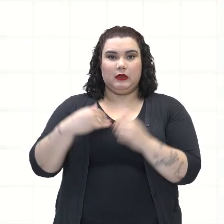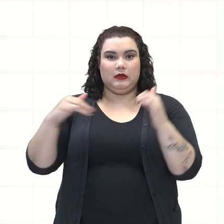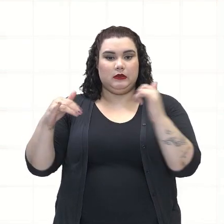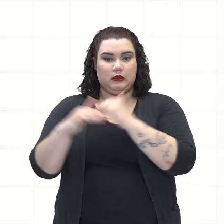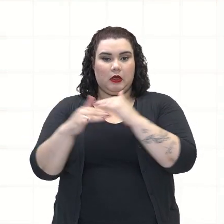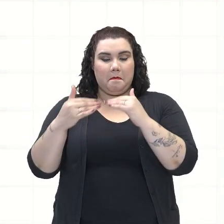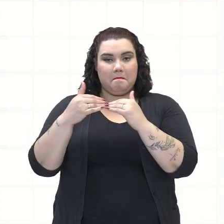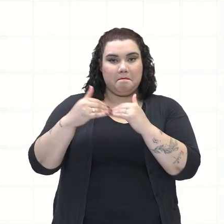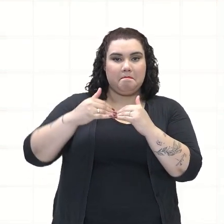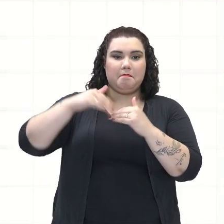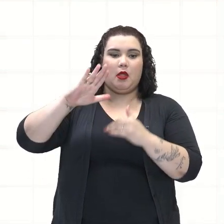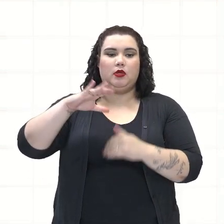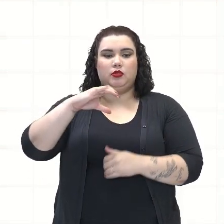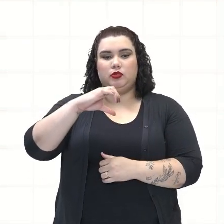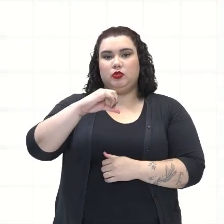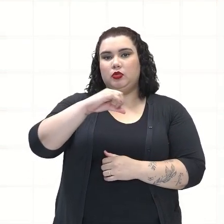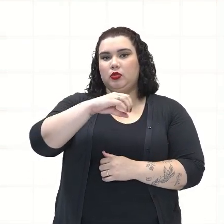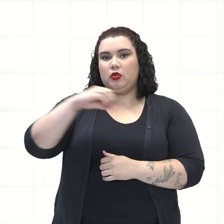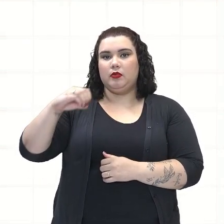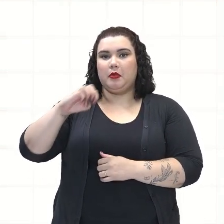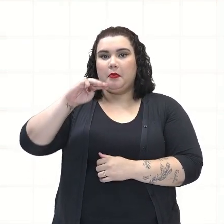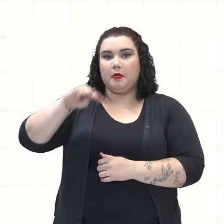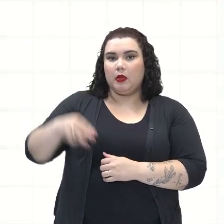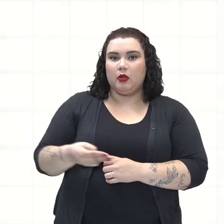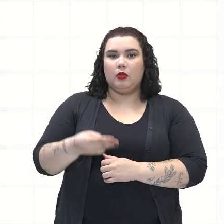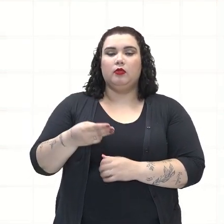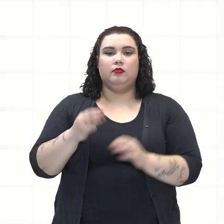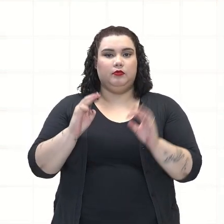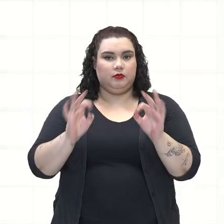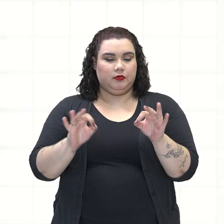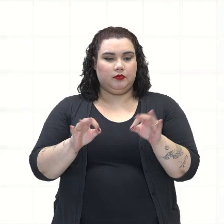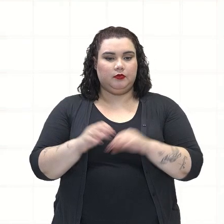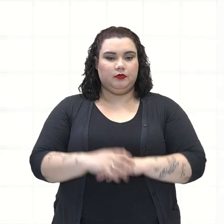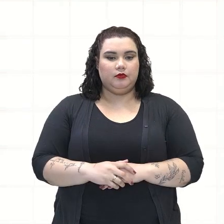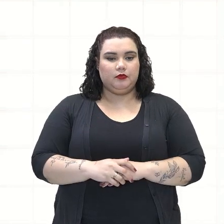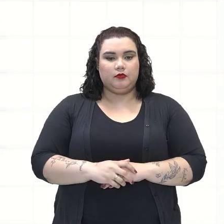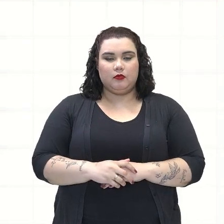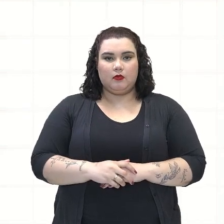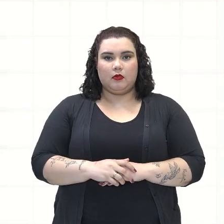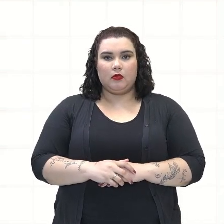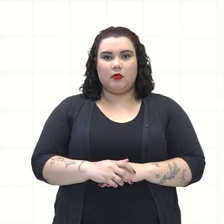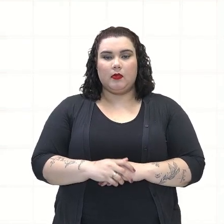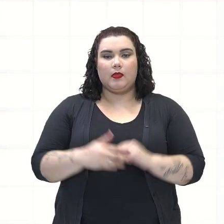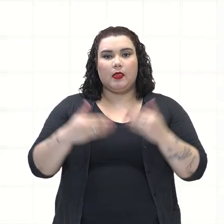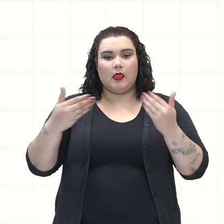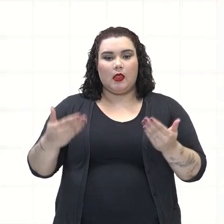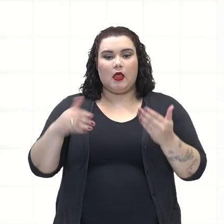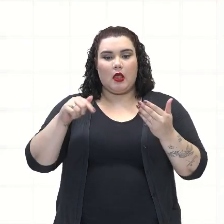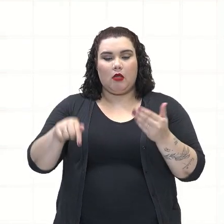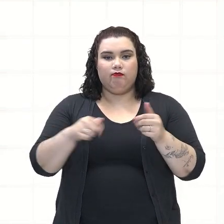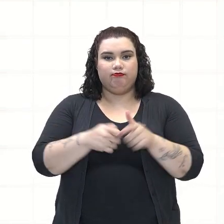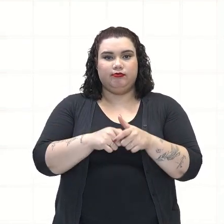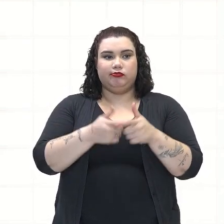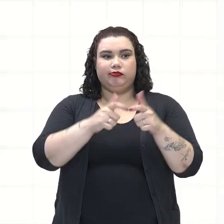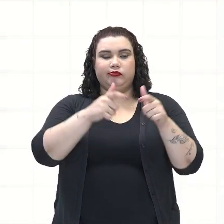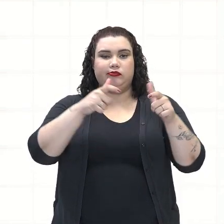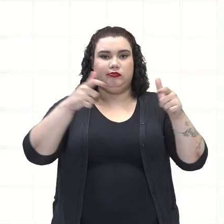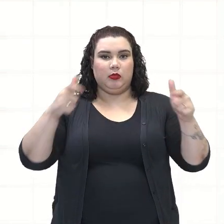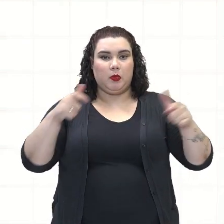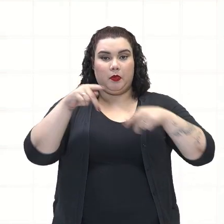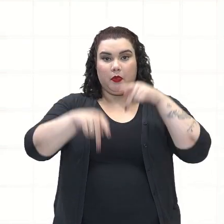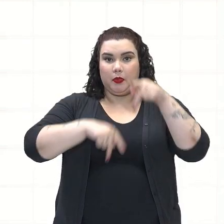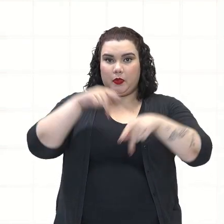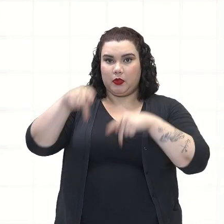África, vai ultrapassar 900 milhões, tá certo? Bem, esse crescimento da população